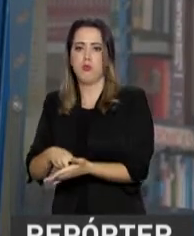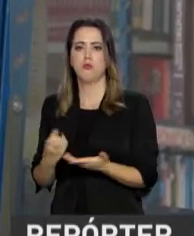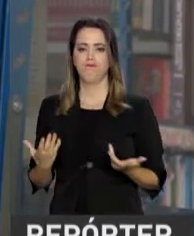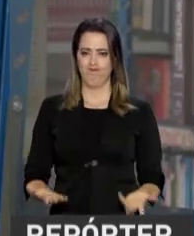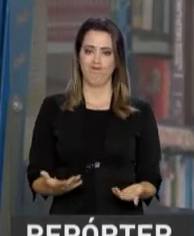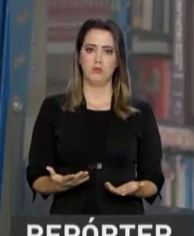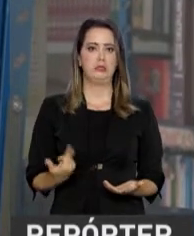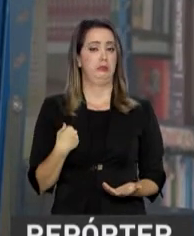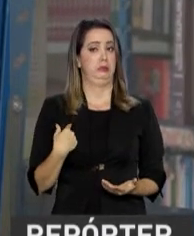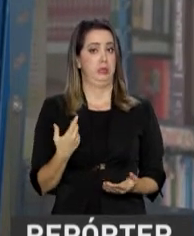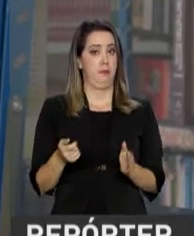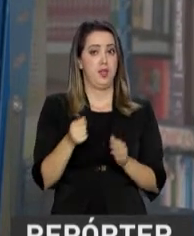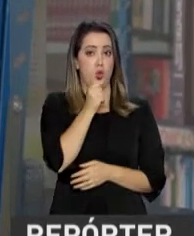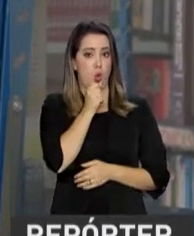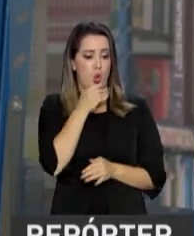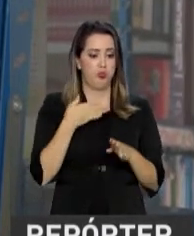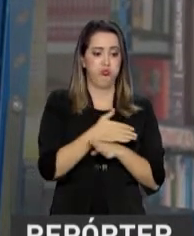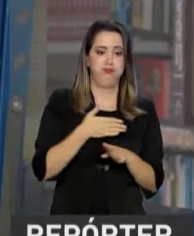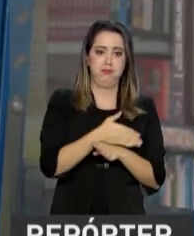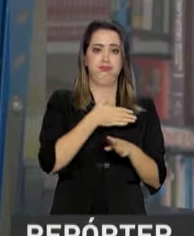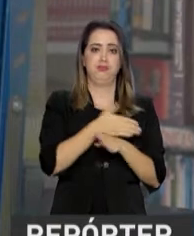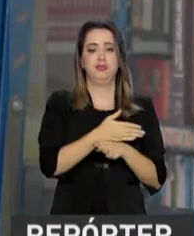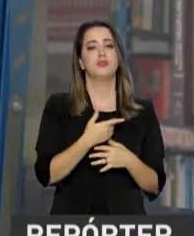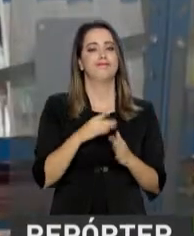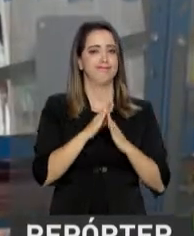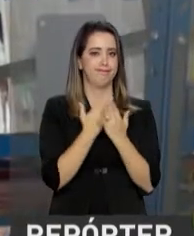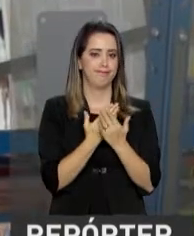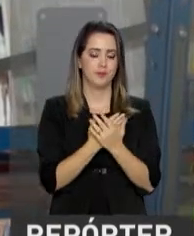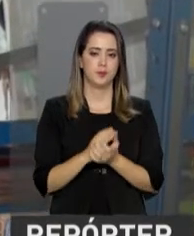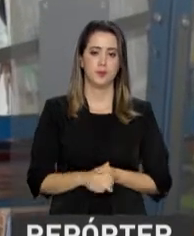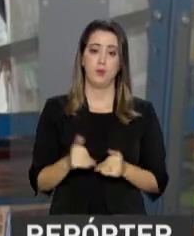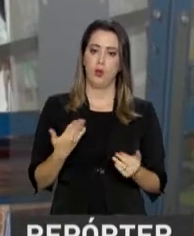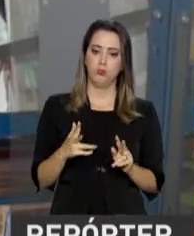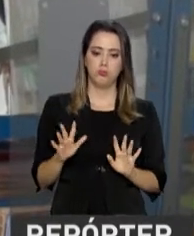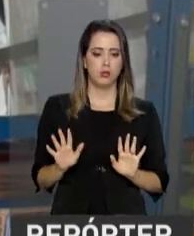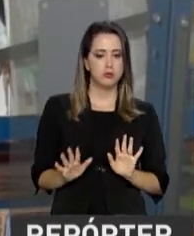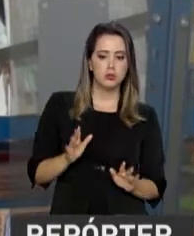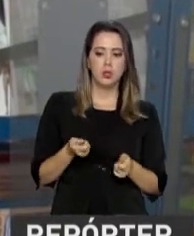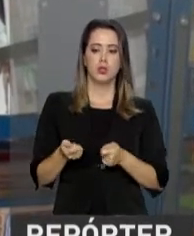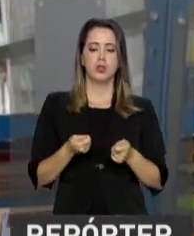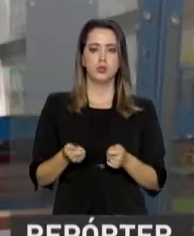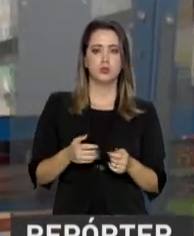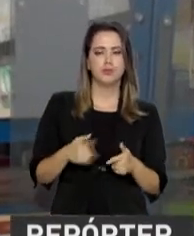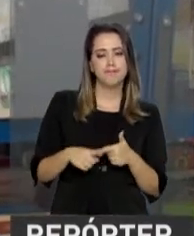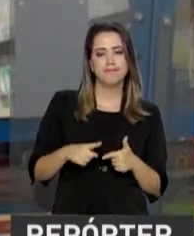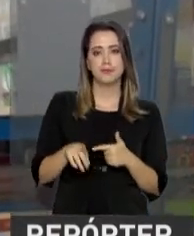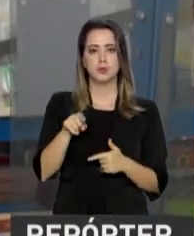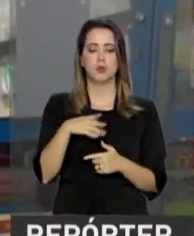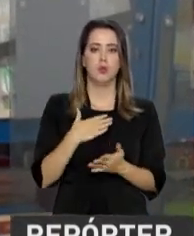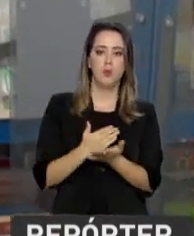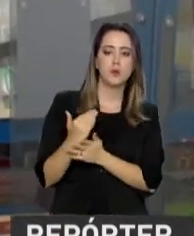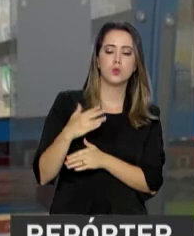o tráfico de drogas ele era muito presente na história da escola para conter a situação complicada o professor conta que